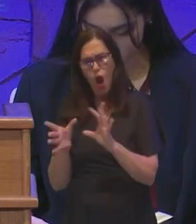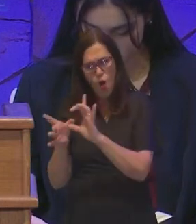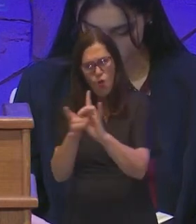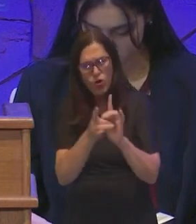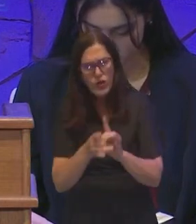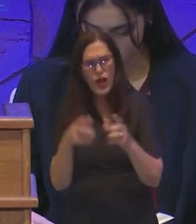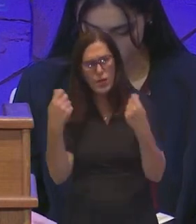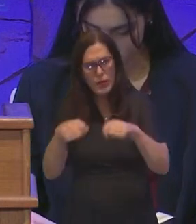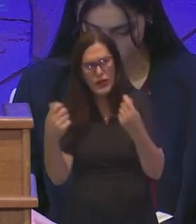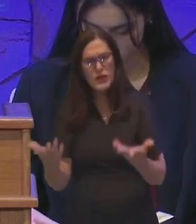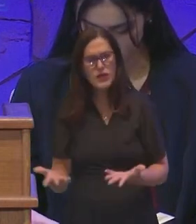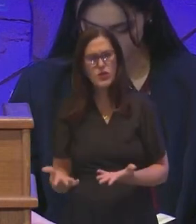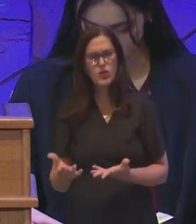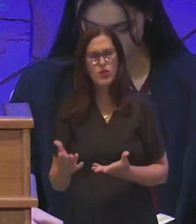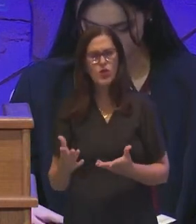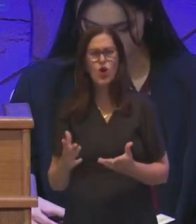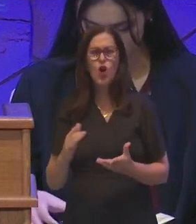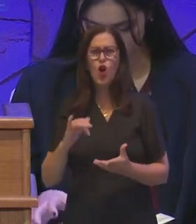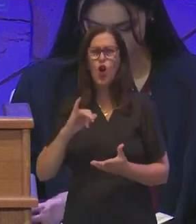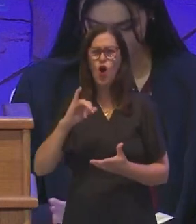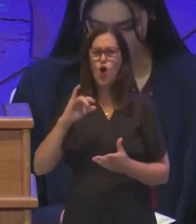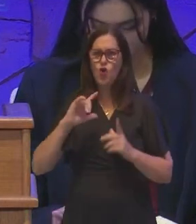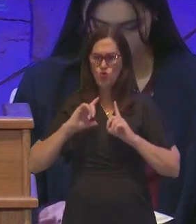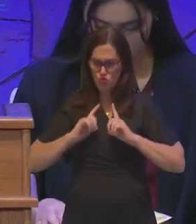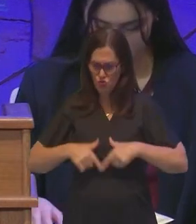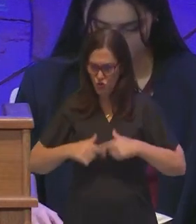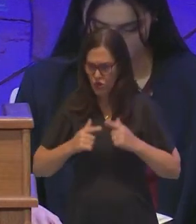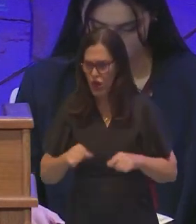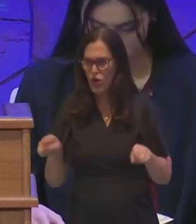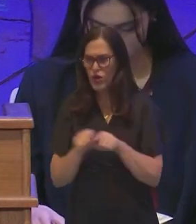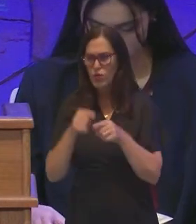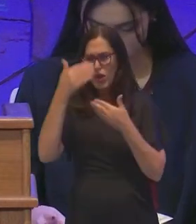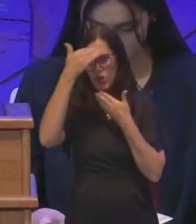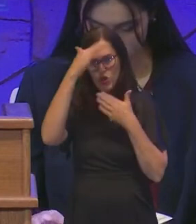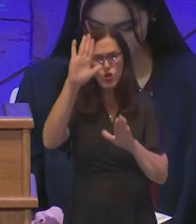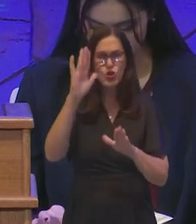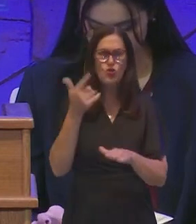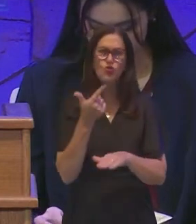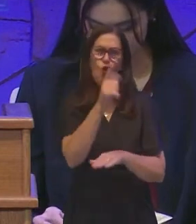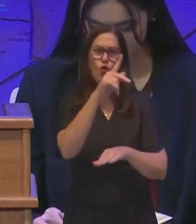unidade, tanto os judeus como os gentios, porque não há distinção.